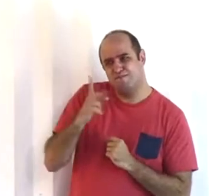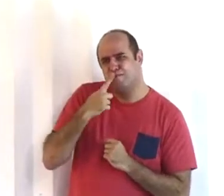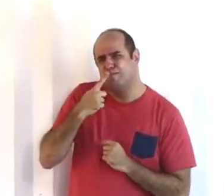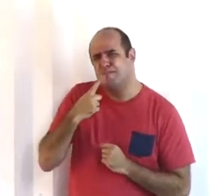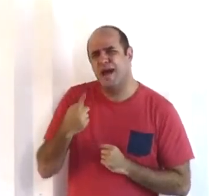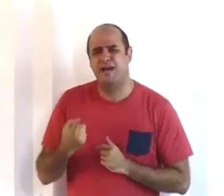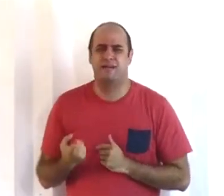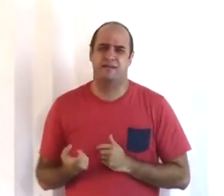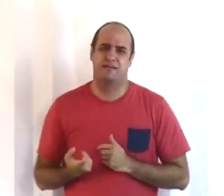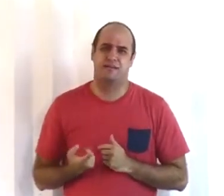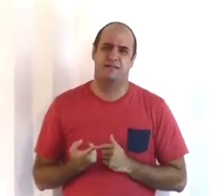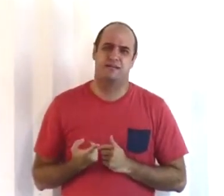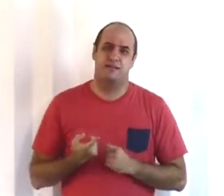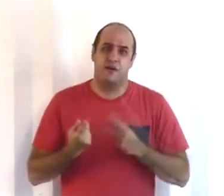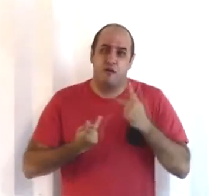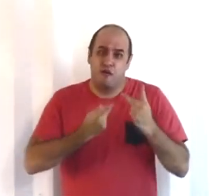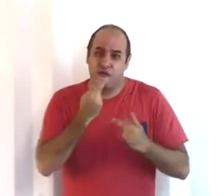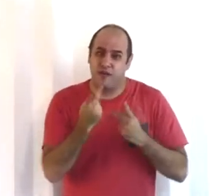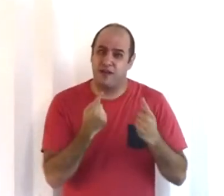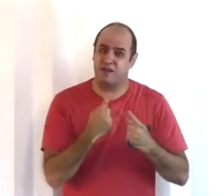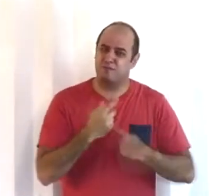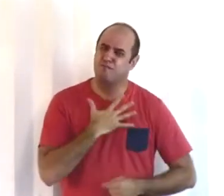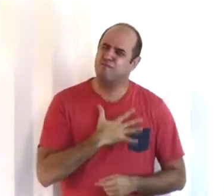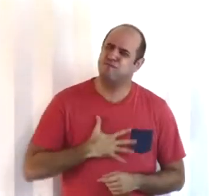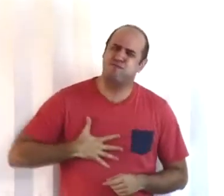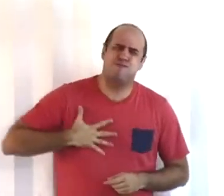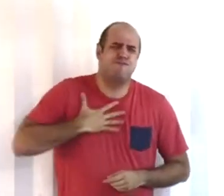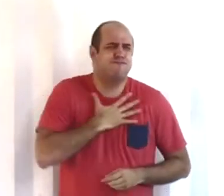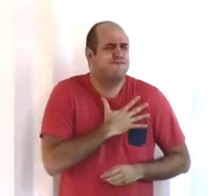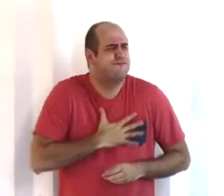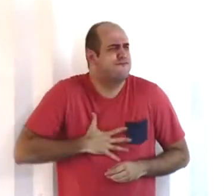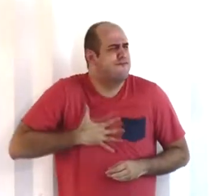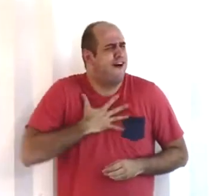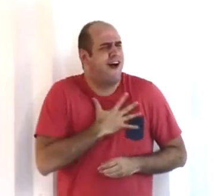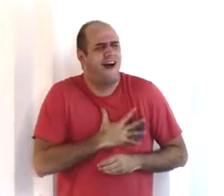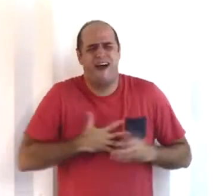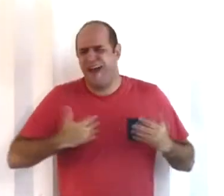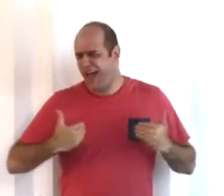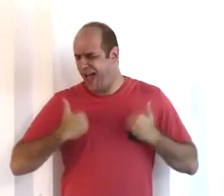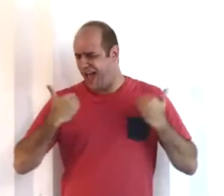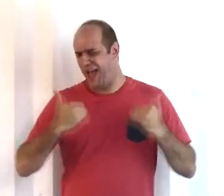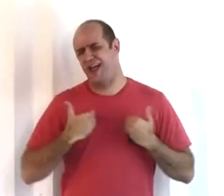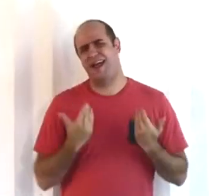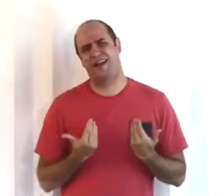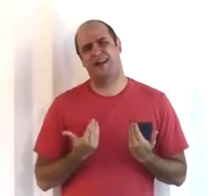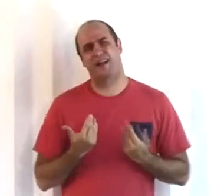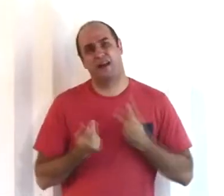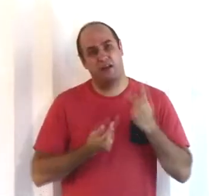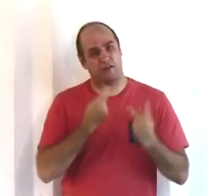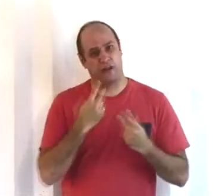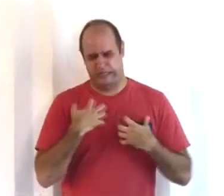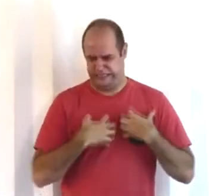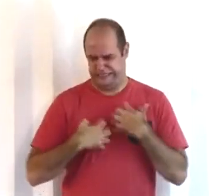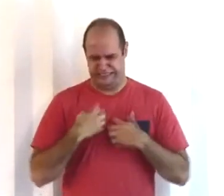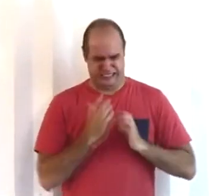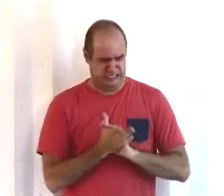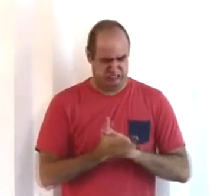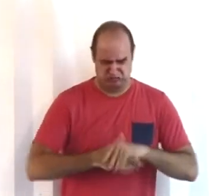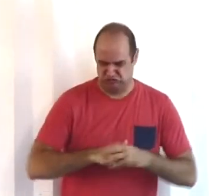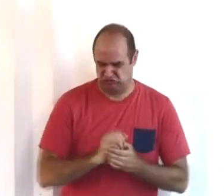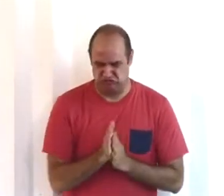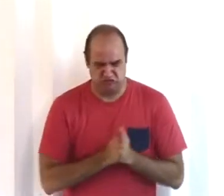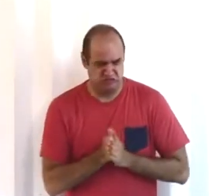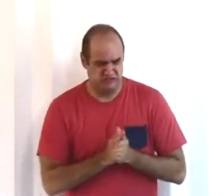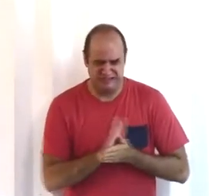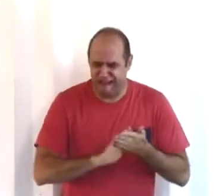uma satisfação, de um contentamento, porque Paulo diz: não andeis ansiosos de coisa alguma, em tudo